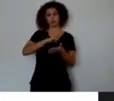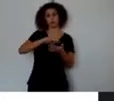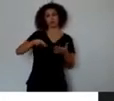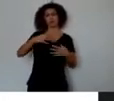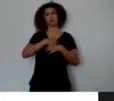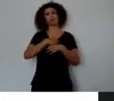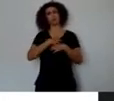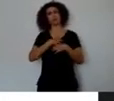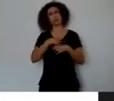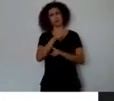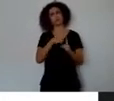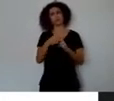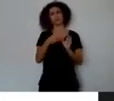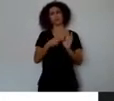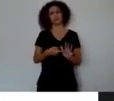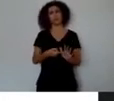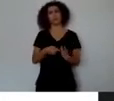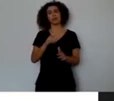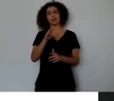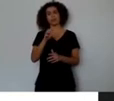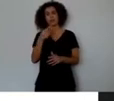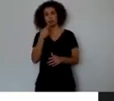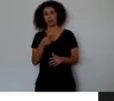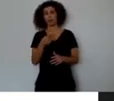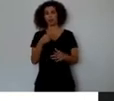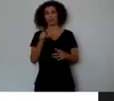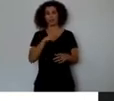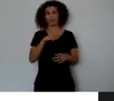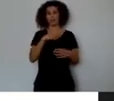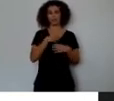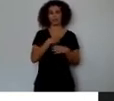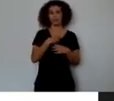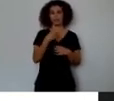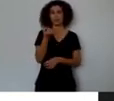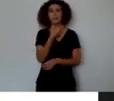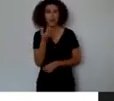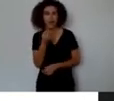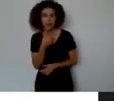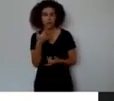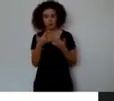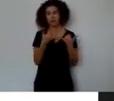falado também, né? O racismo recreativo, essa estrutura racista, o racismo institucional.